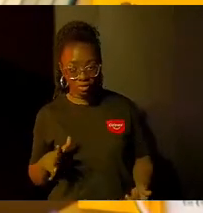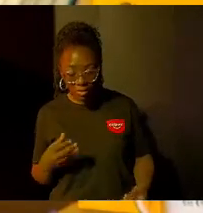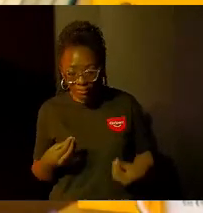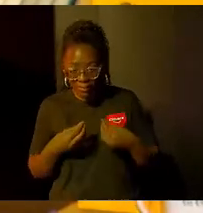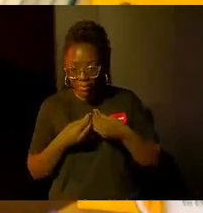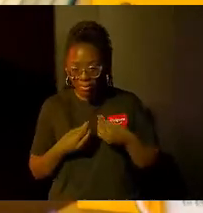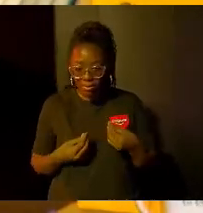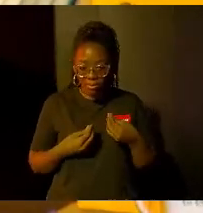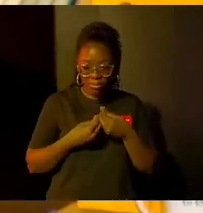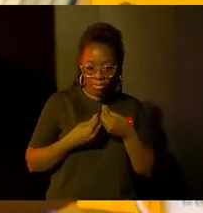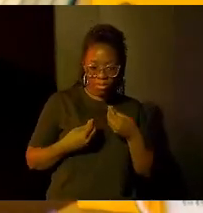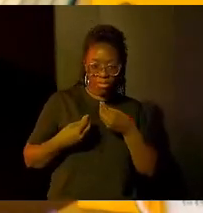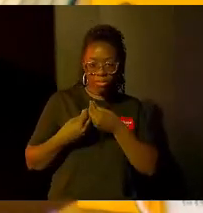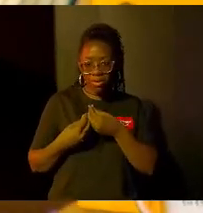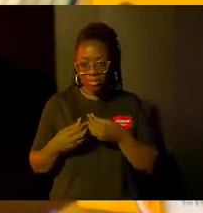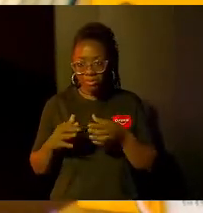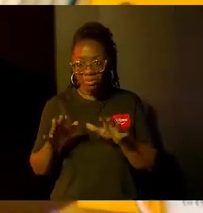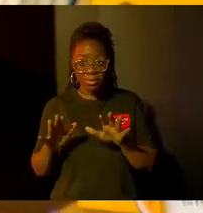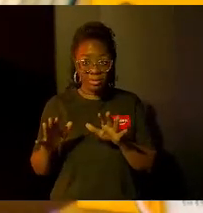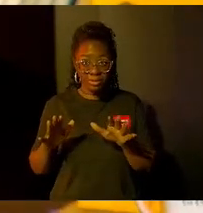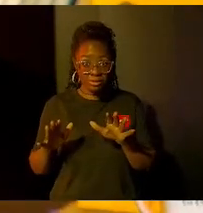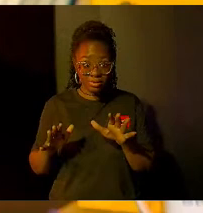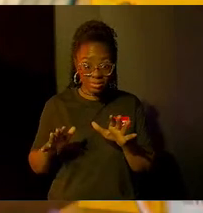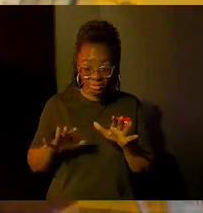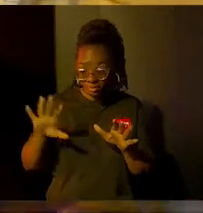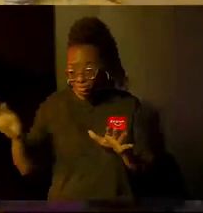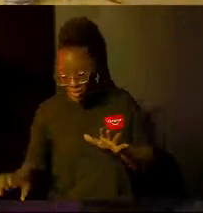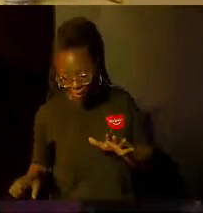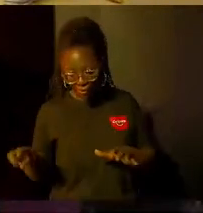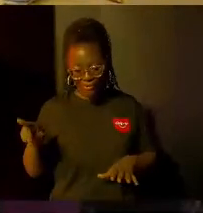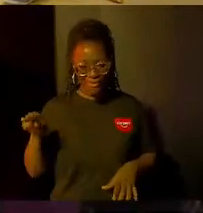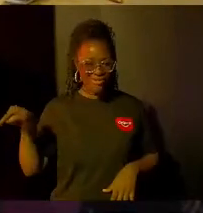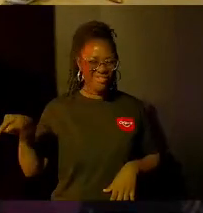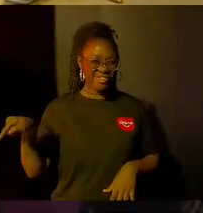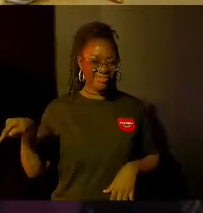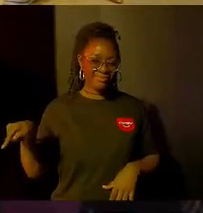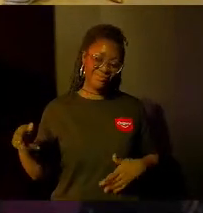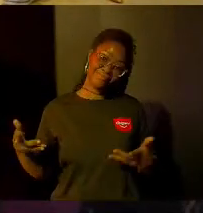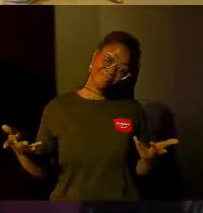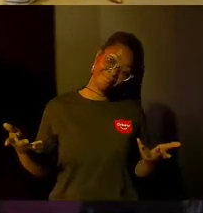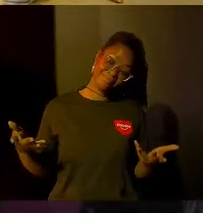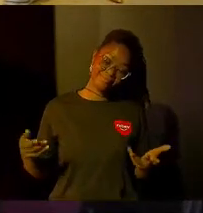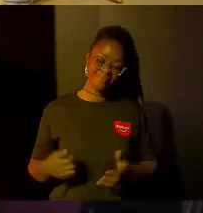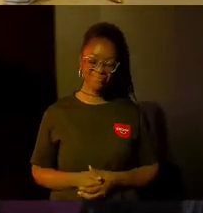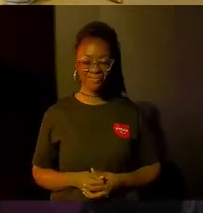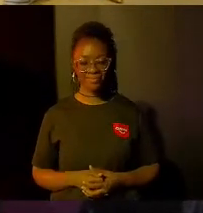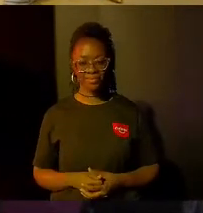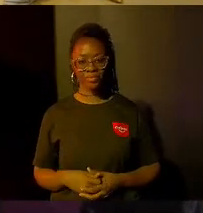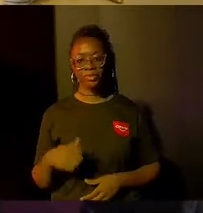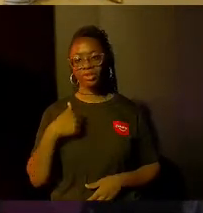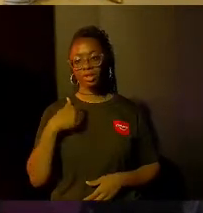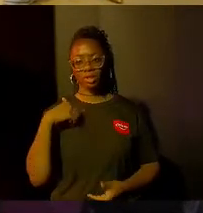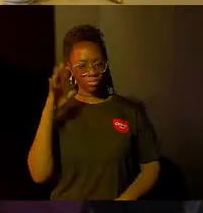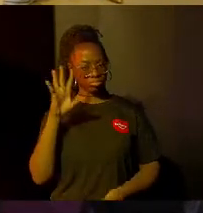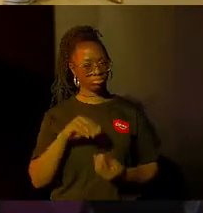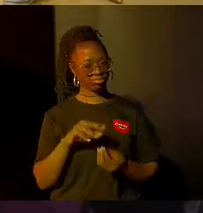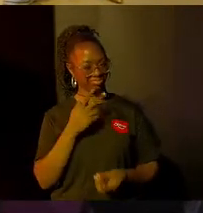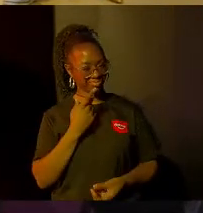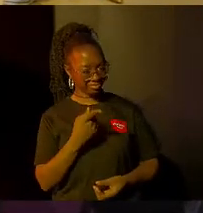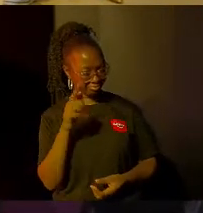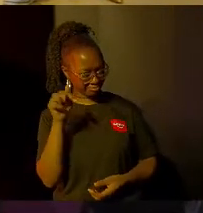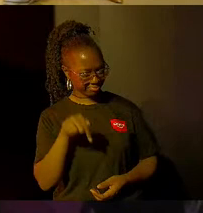e que passou a perna no meu irmão o que eu tenho a dizer aqui